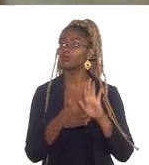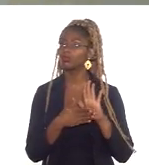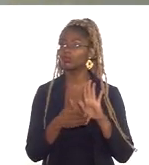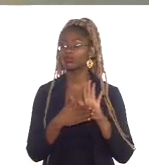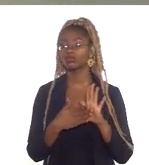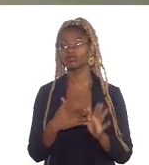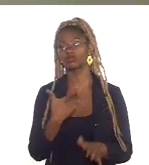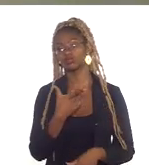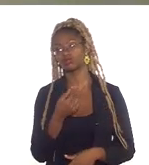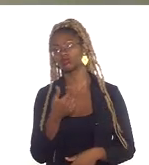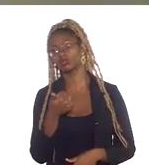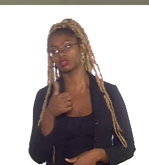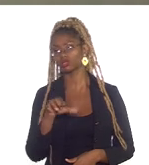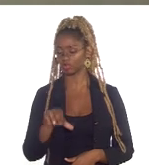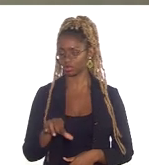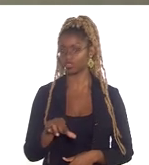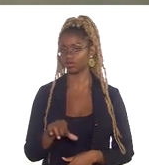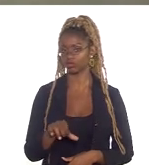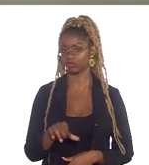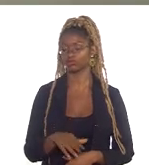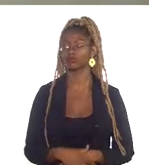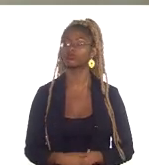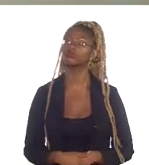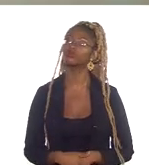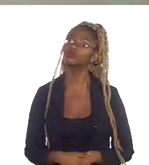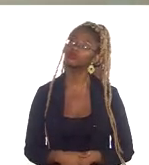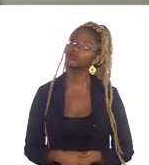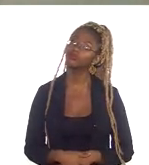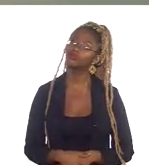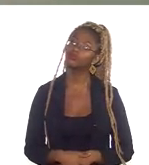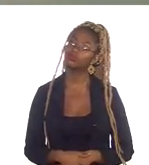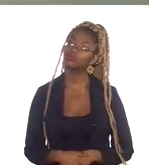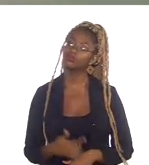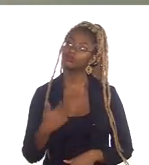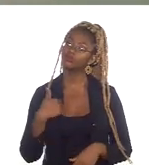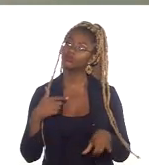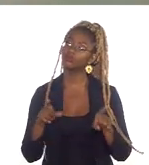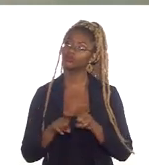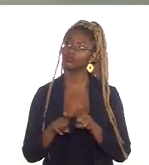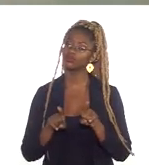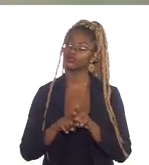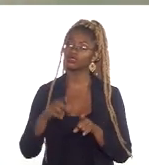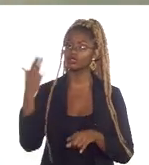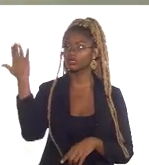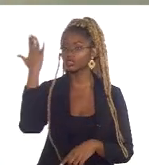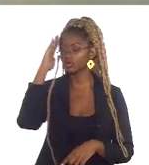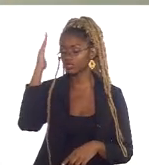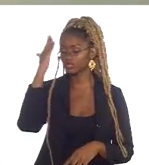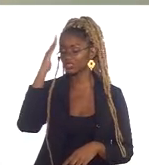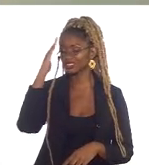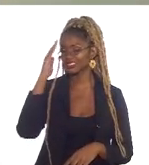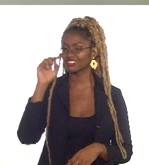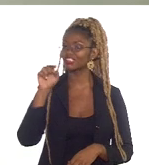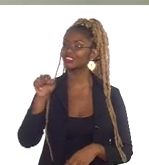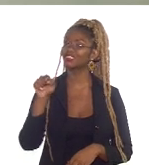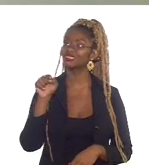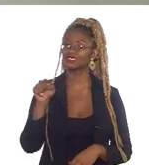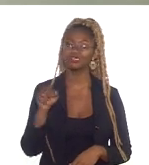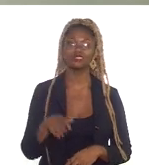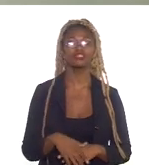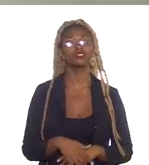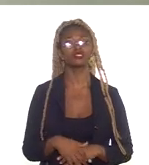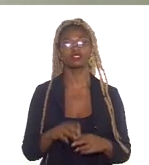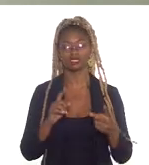em 2019. E eu também entendo, por isso que eu vou passar a MP, que a segunda questão que o assessoria